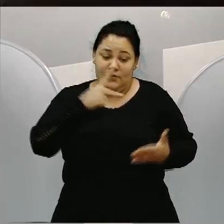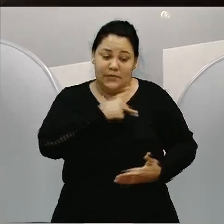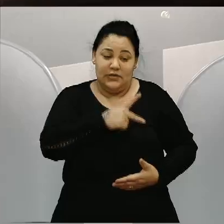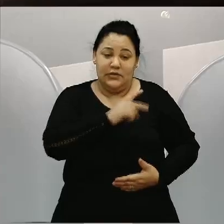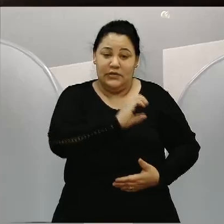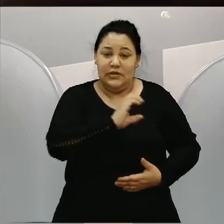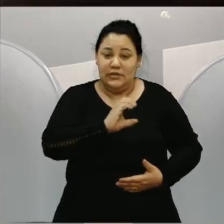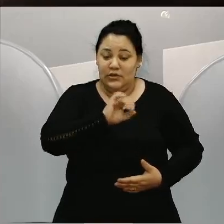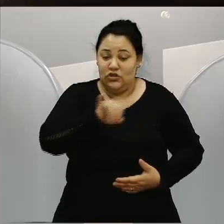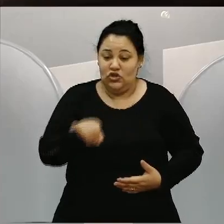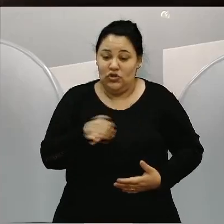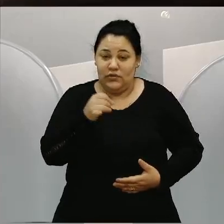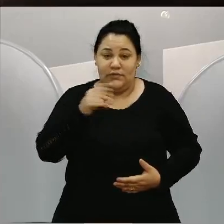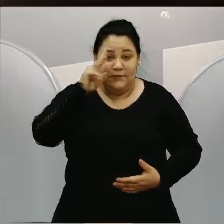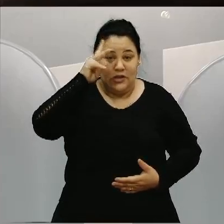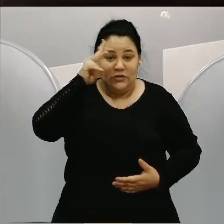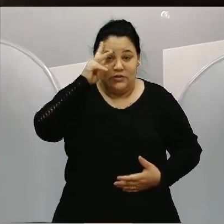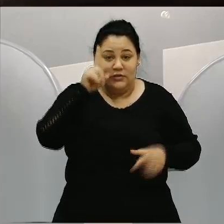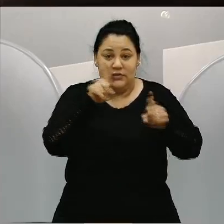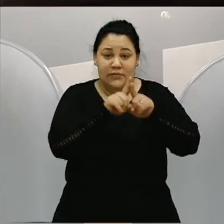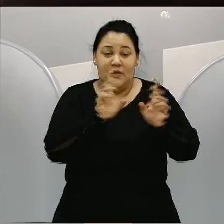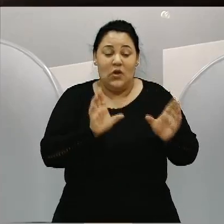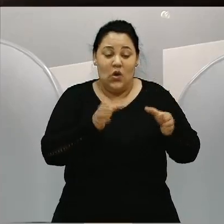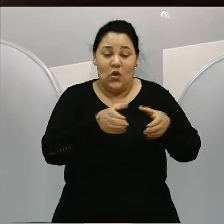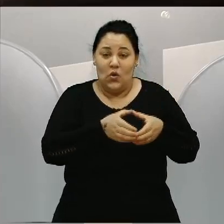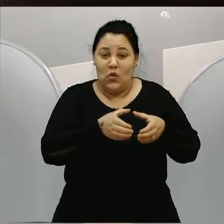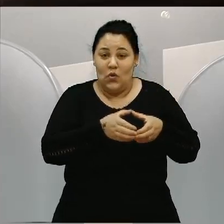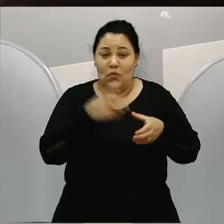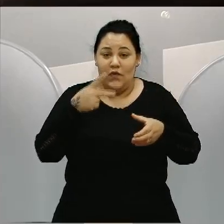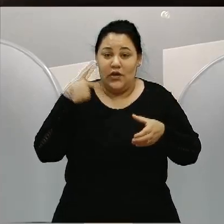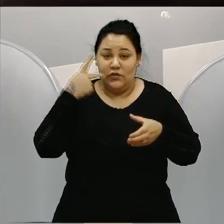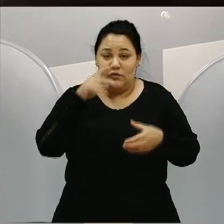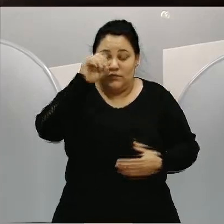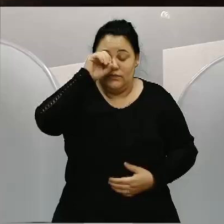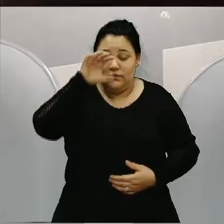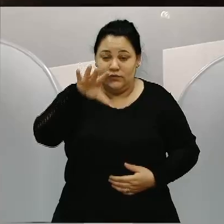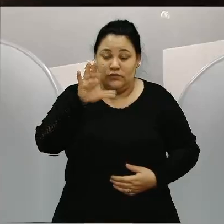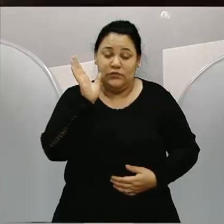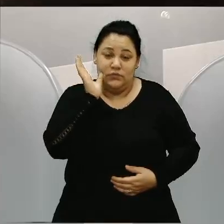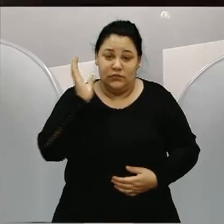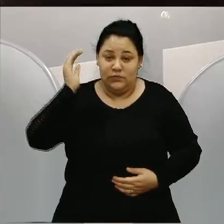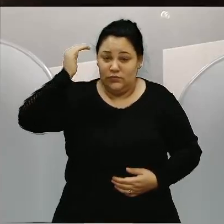CCJ, Velocino Ues, colegas Fiuza, Felipe